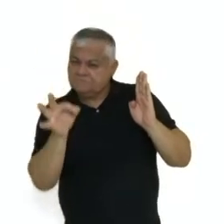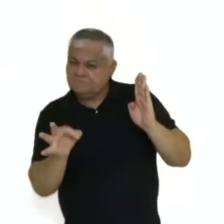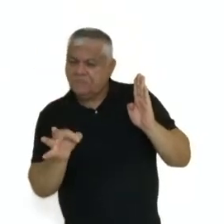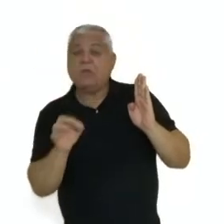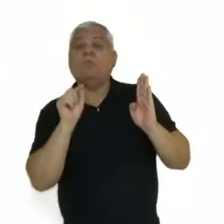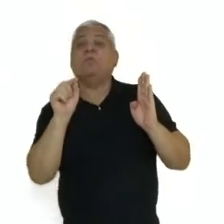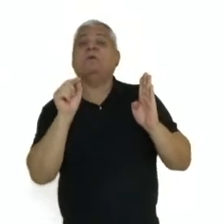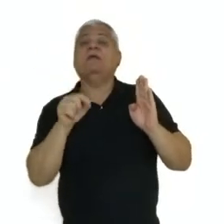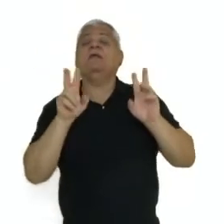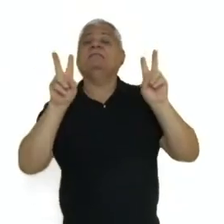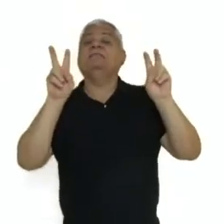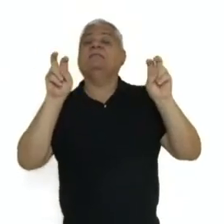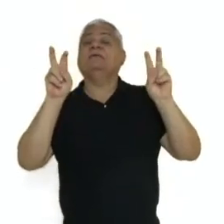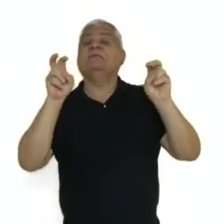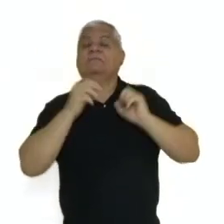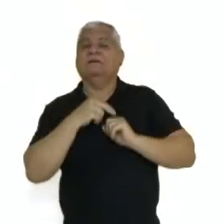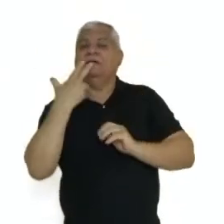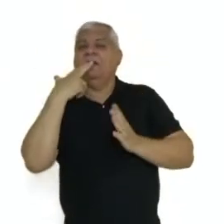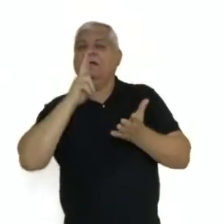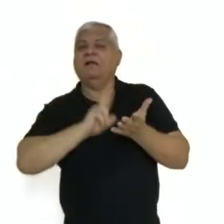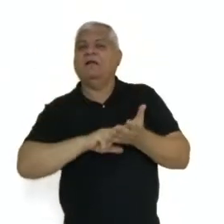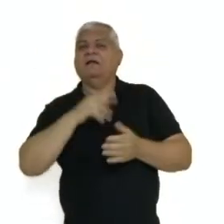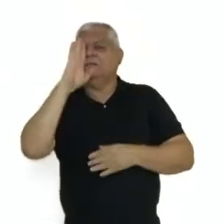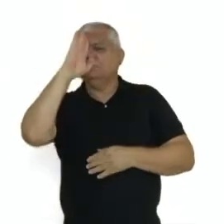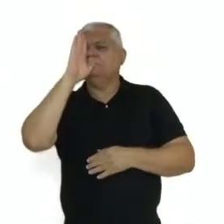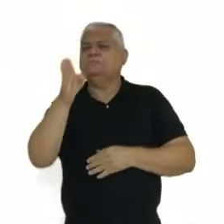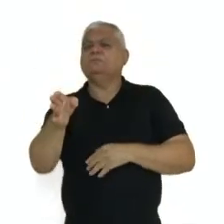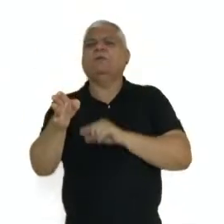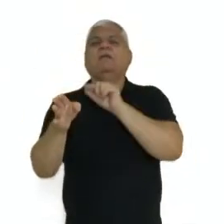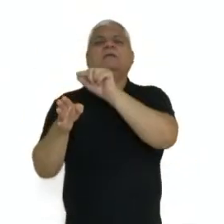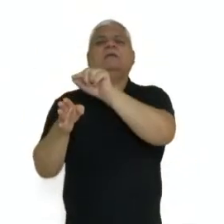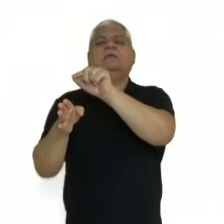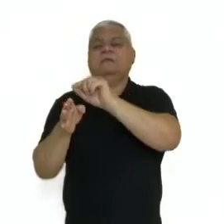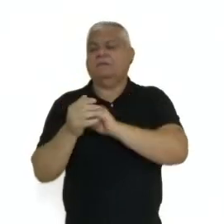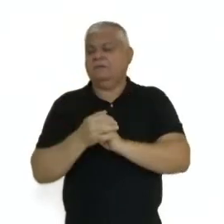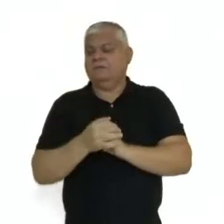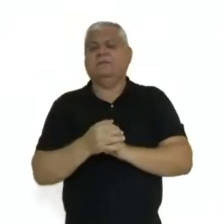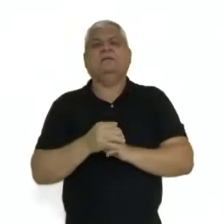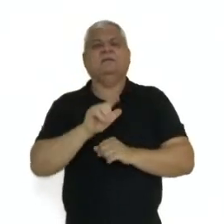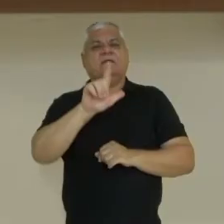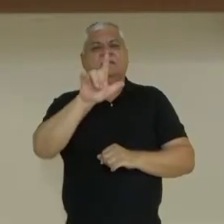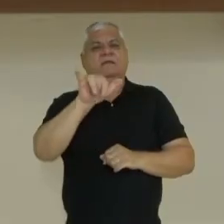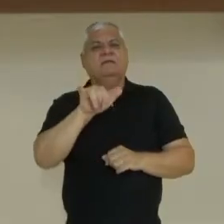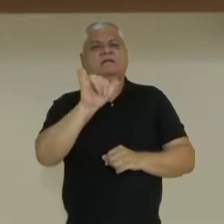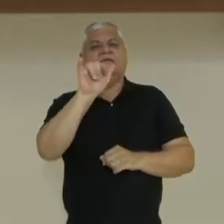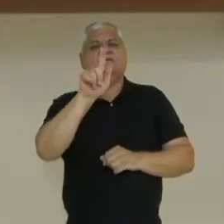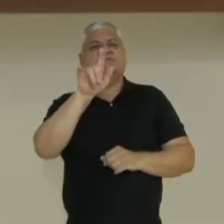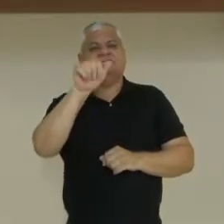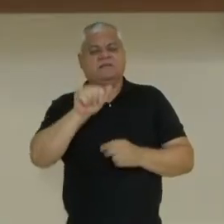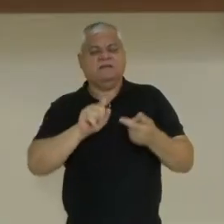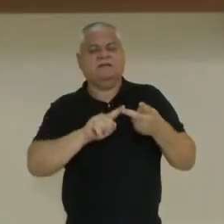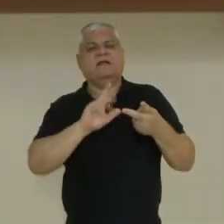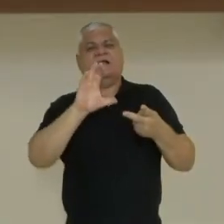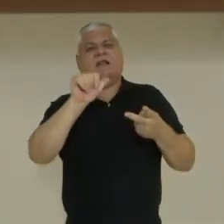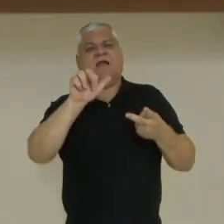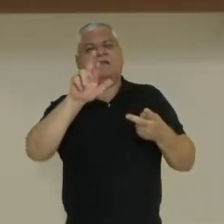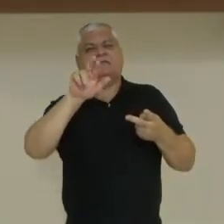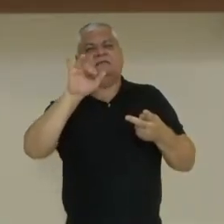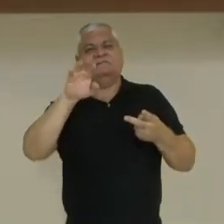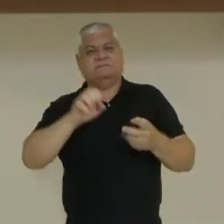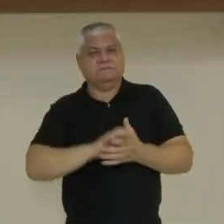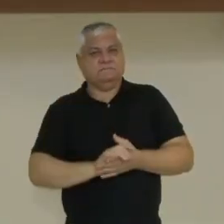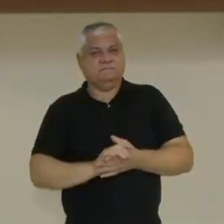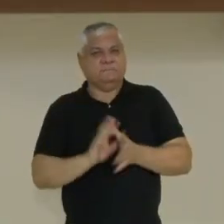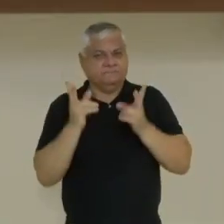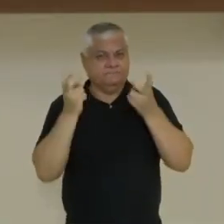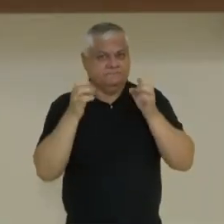Qual é o tema abordado e o destinatário das cartas de Lígia Fagundes Telles e Clarice Lispector? Veja